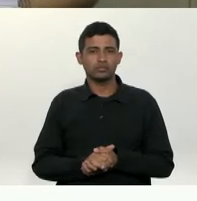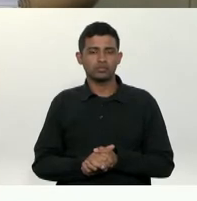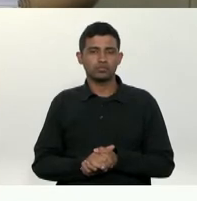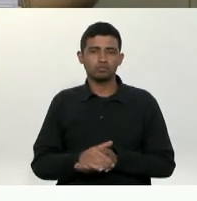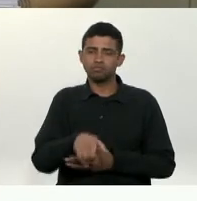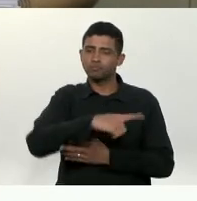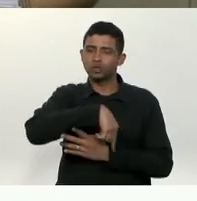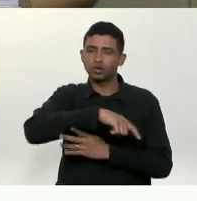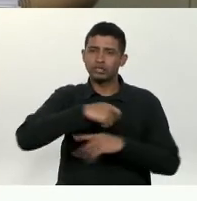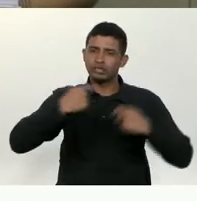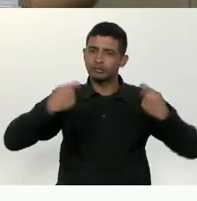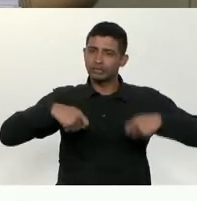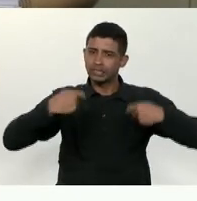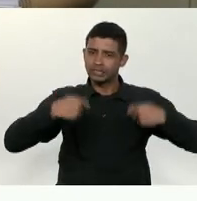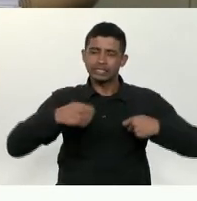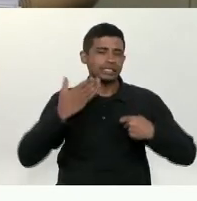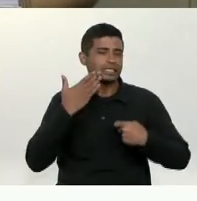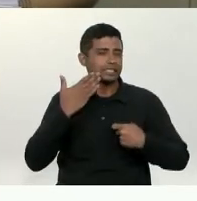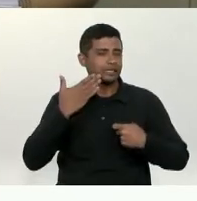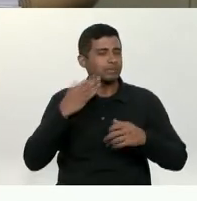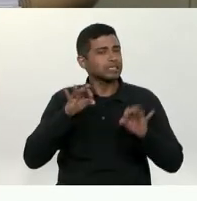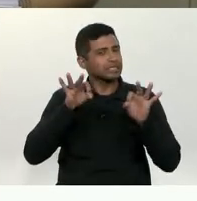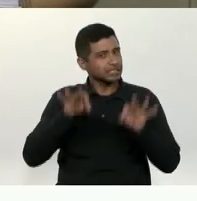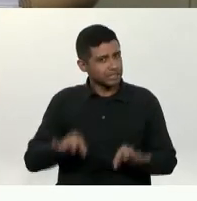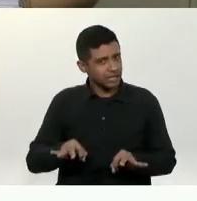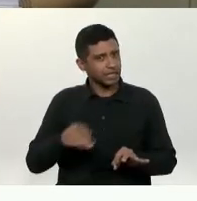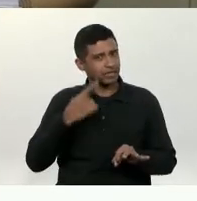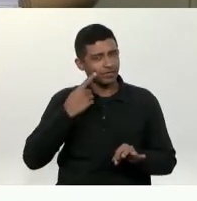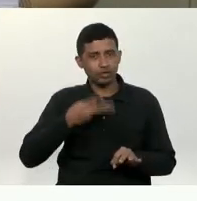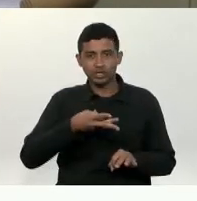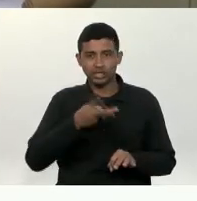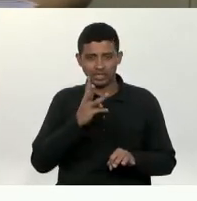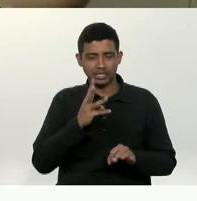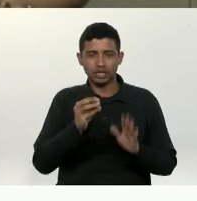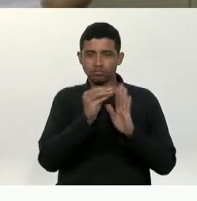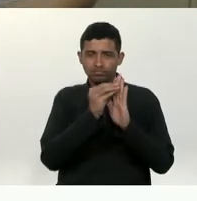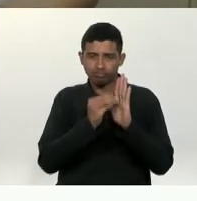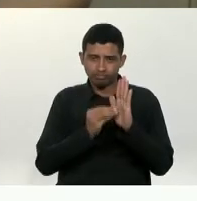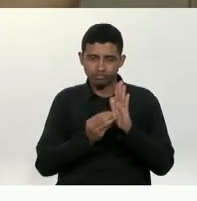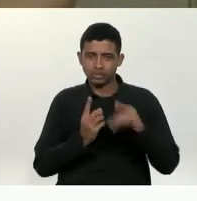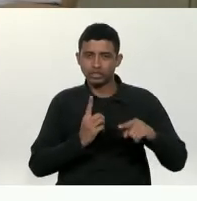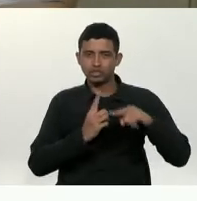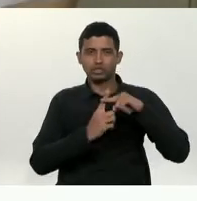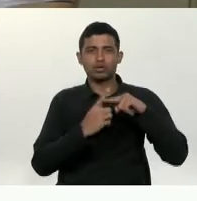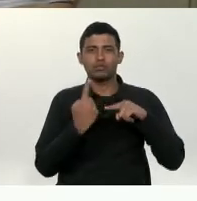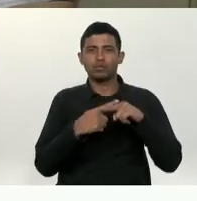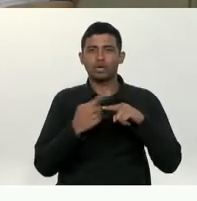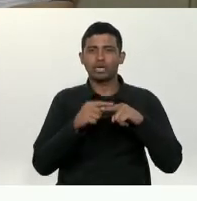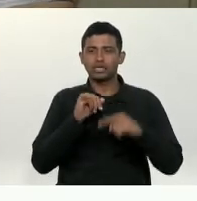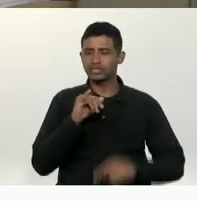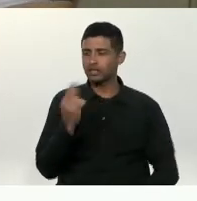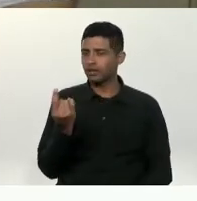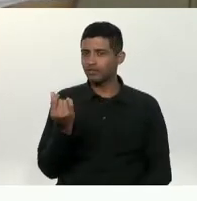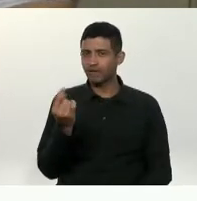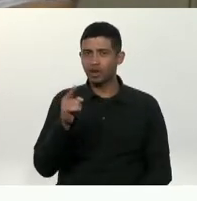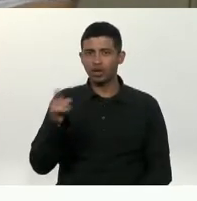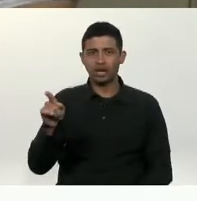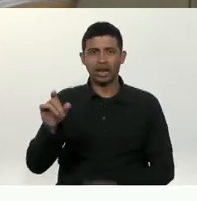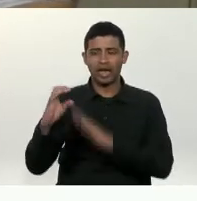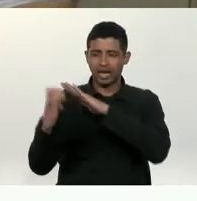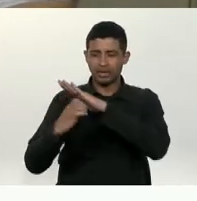precisa determinar a convalidação ou não, principalmente do terceiro termo aditivo. Porque se o valor que a Segue Rio devolveu ao